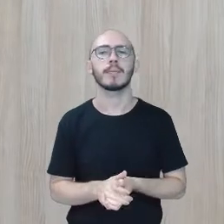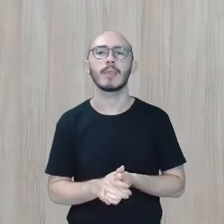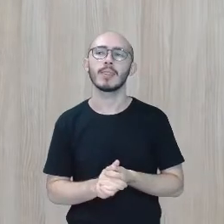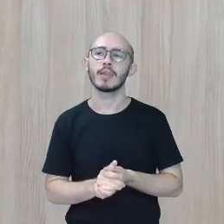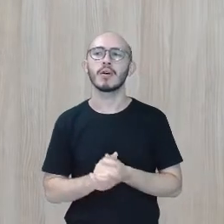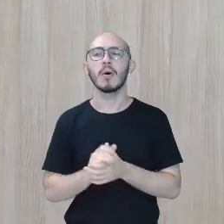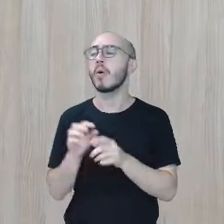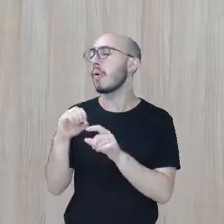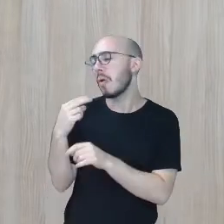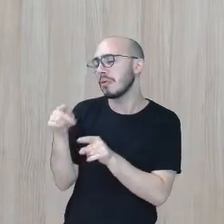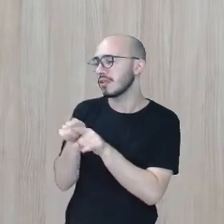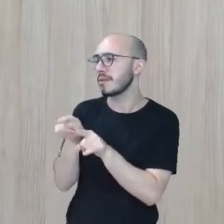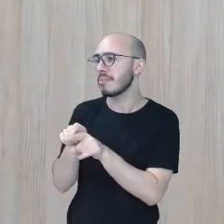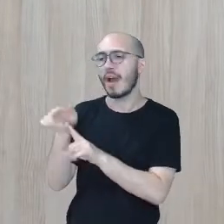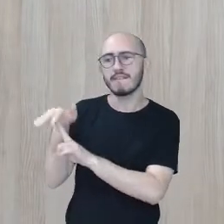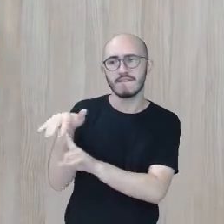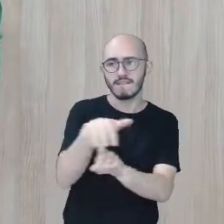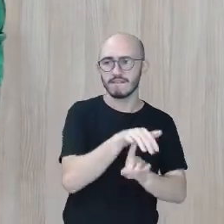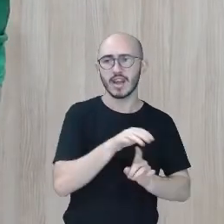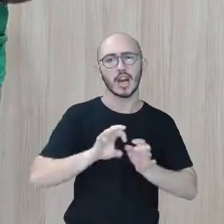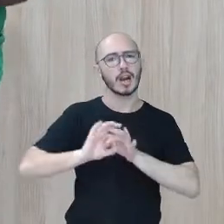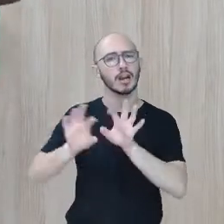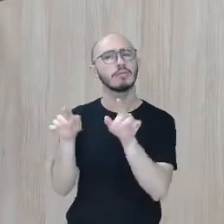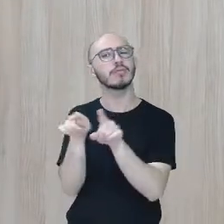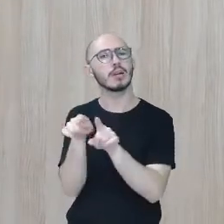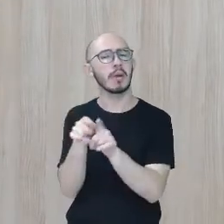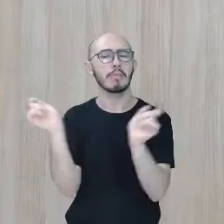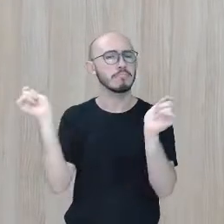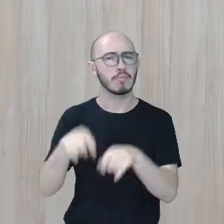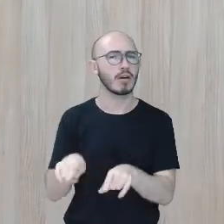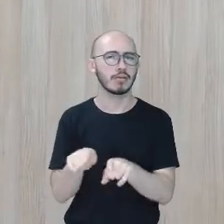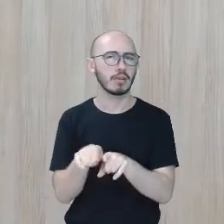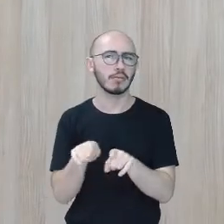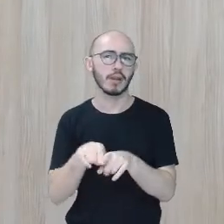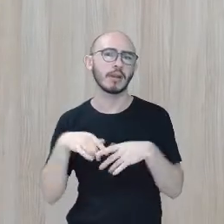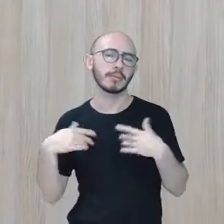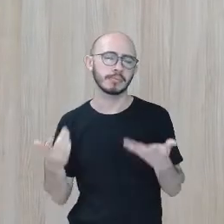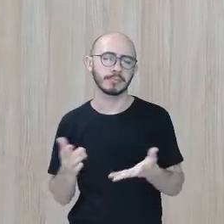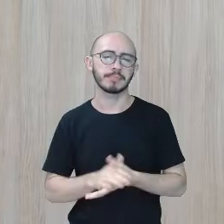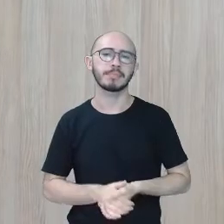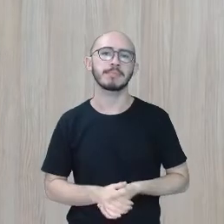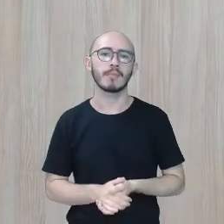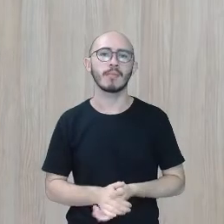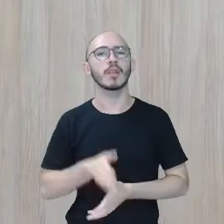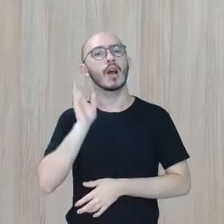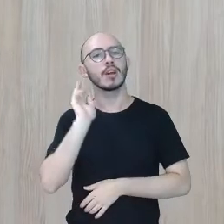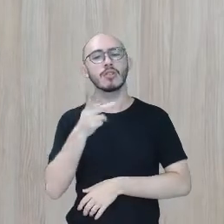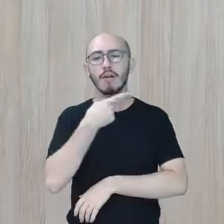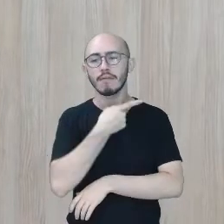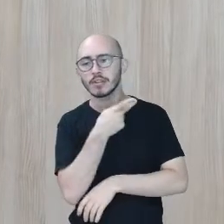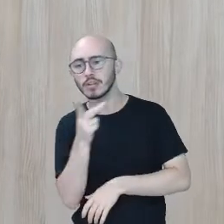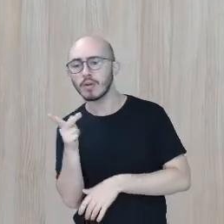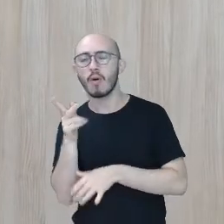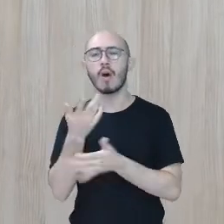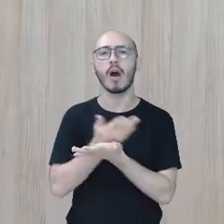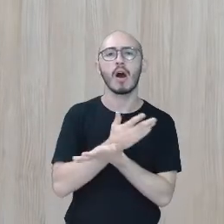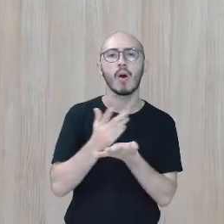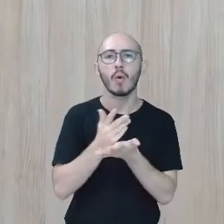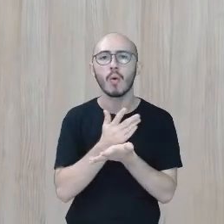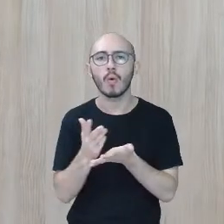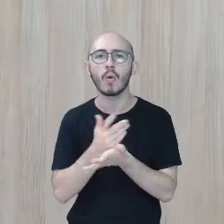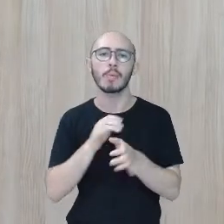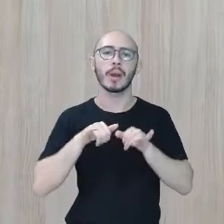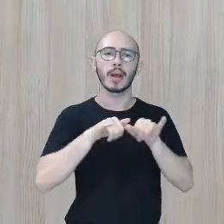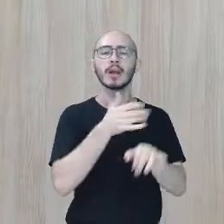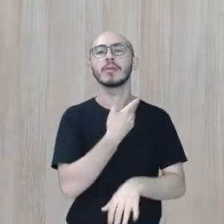alguma feira livre também, por exemplo, né? A gente pode incluir isso. Então, já visitou algum mercado público? Qual mercado